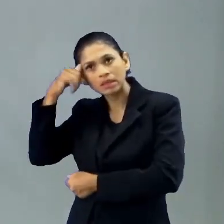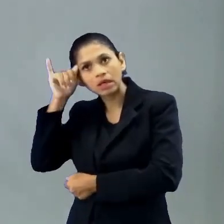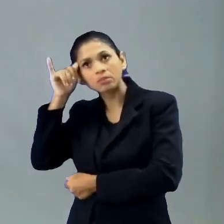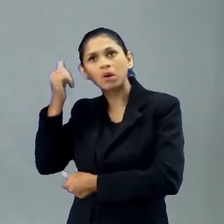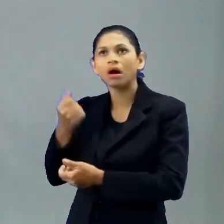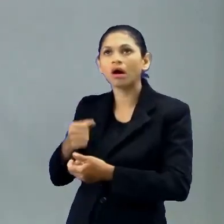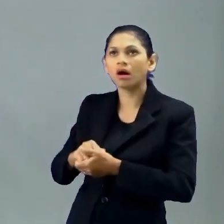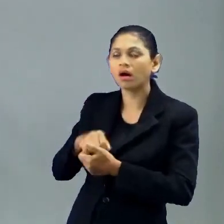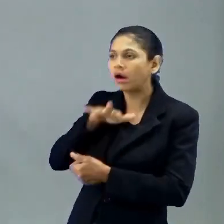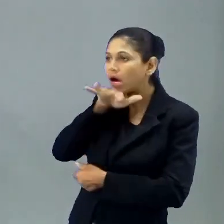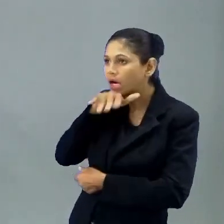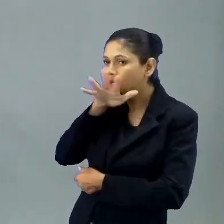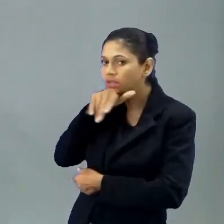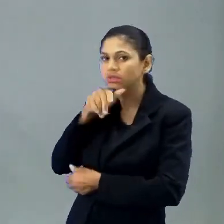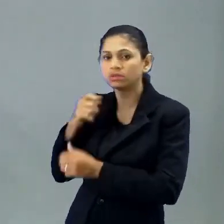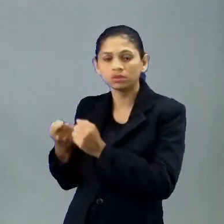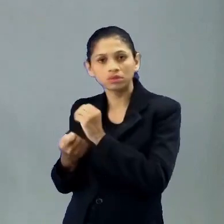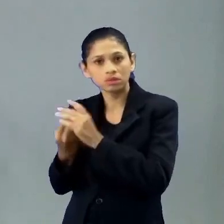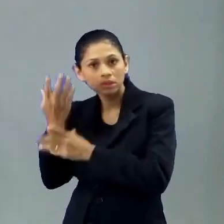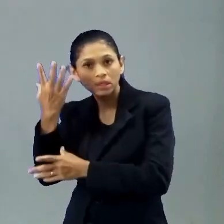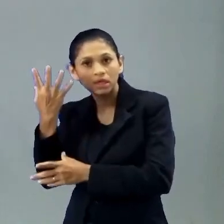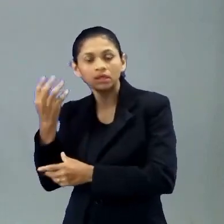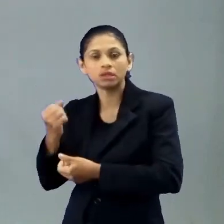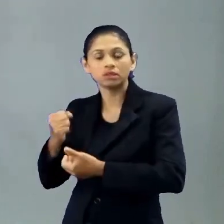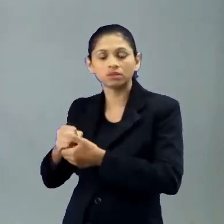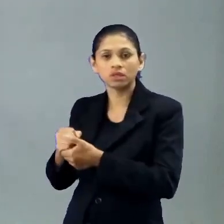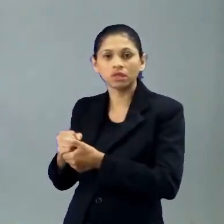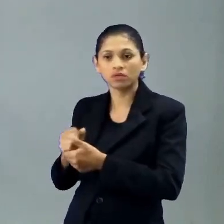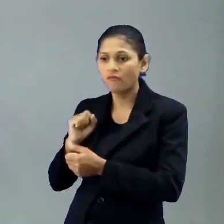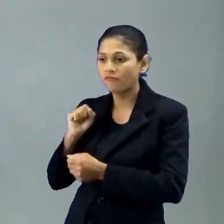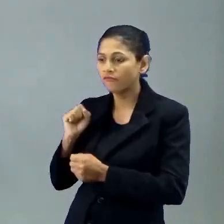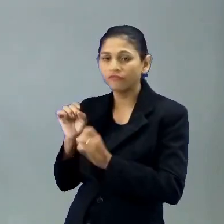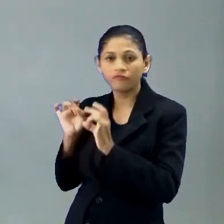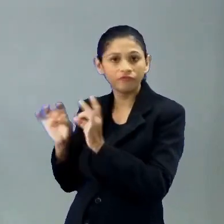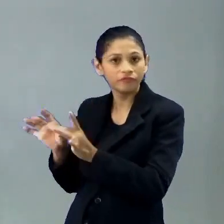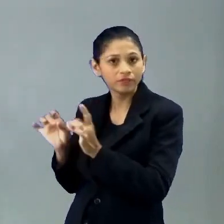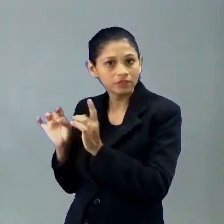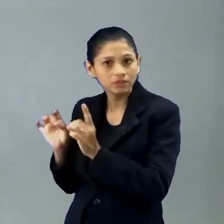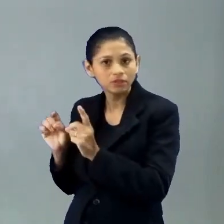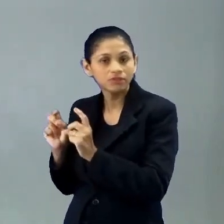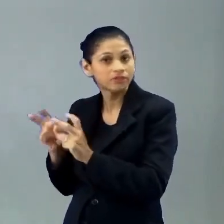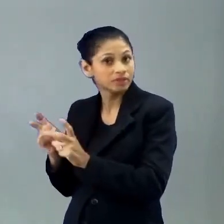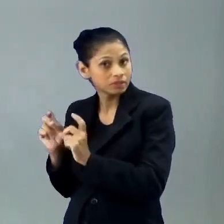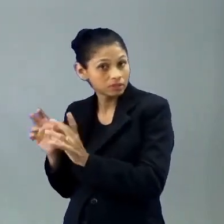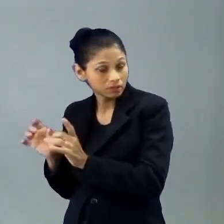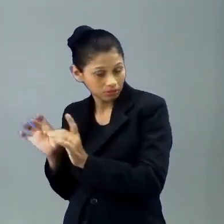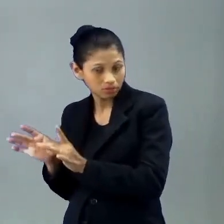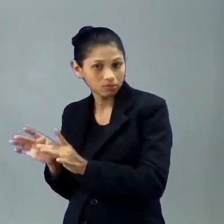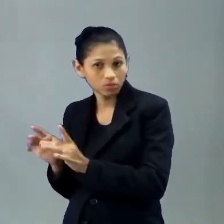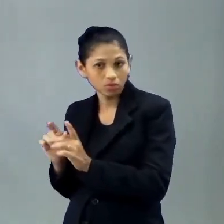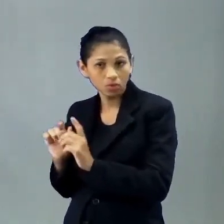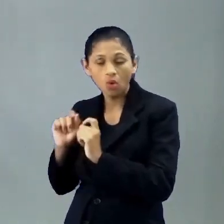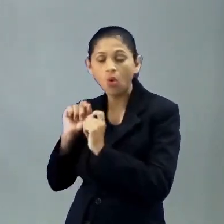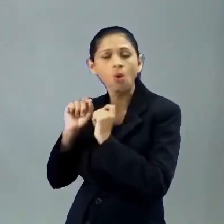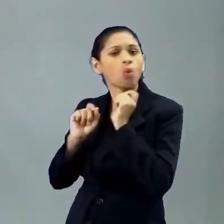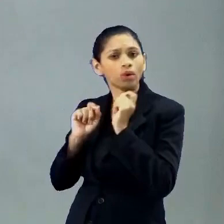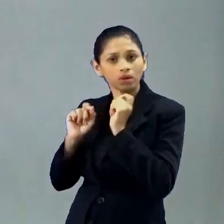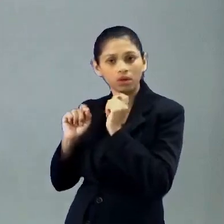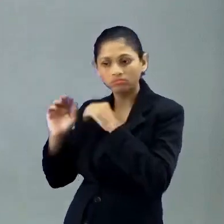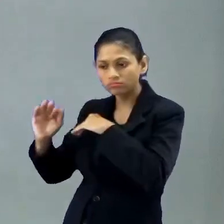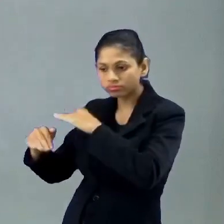e, inclusive, para, posteriormente, comercializar aquilo que estão produzindo justamente na